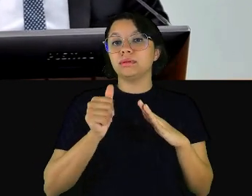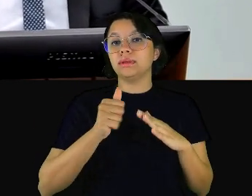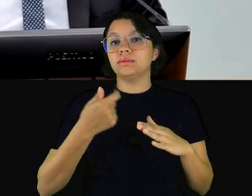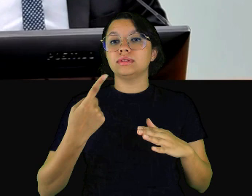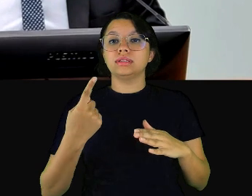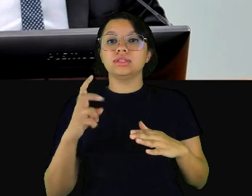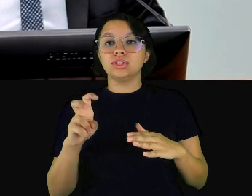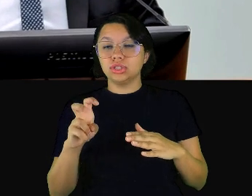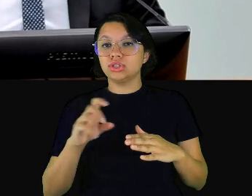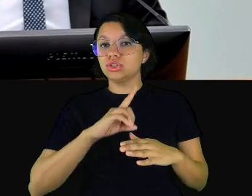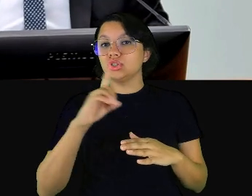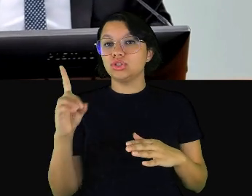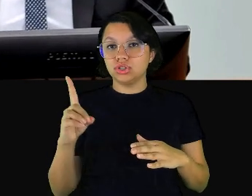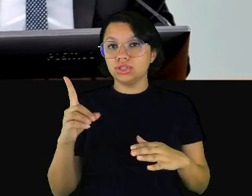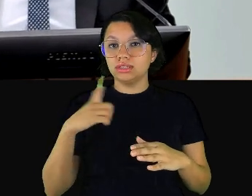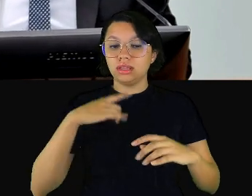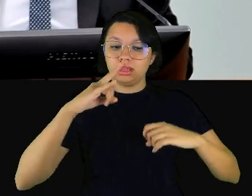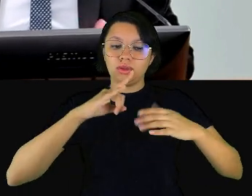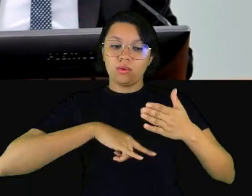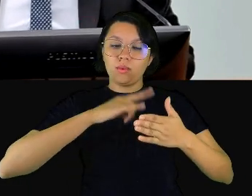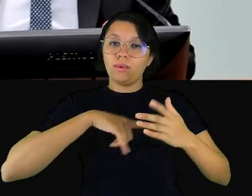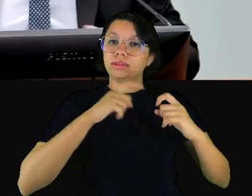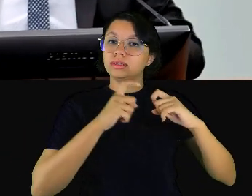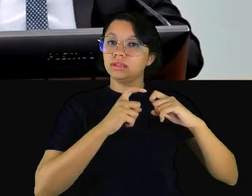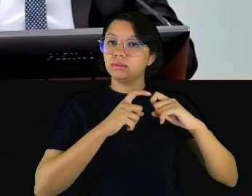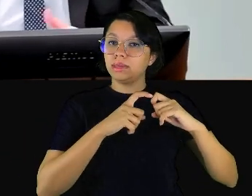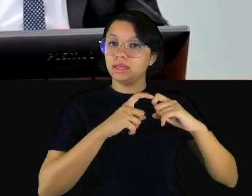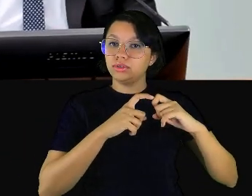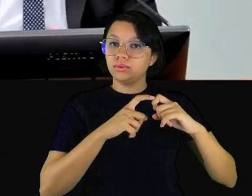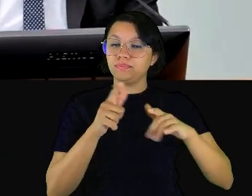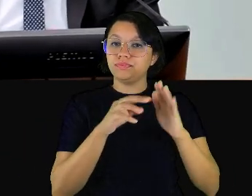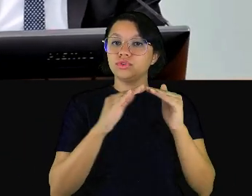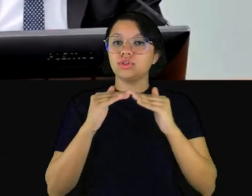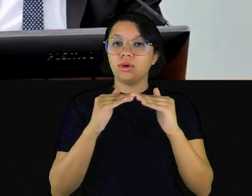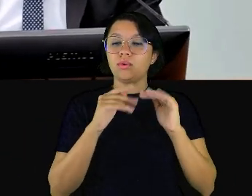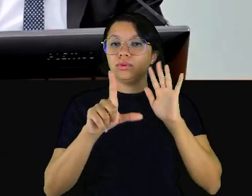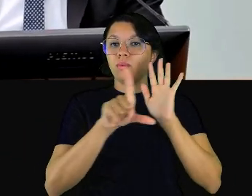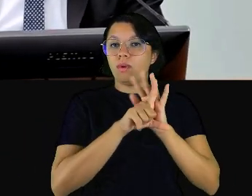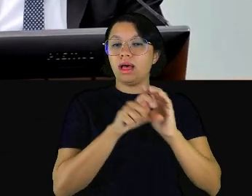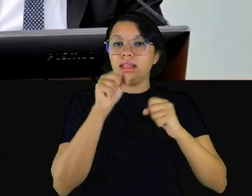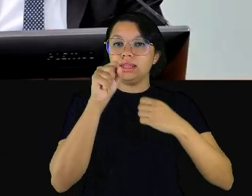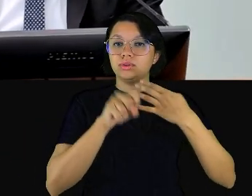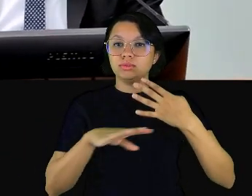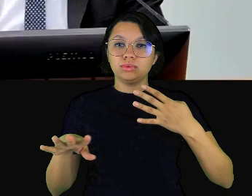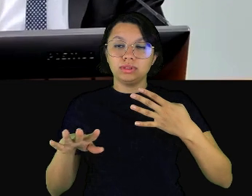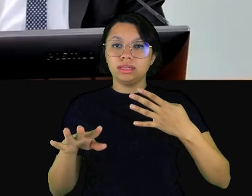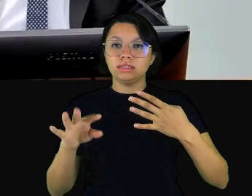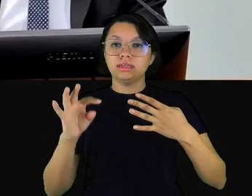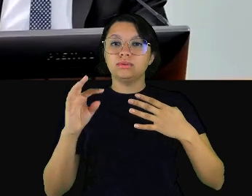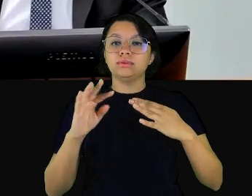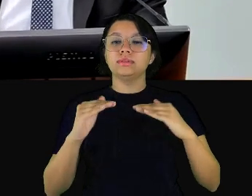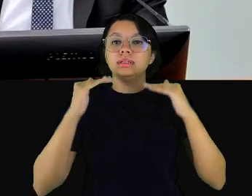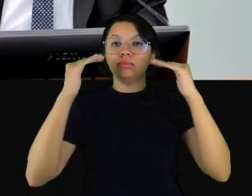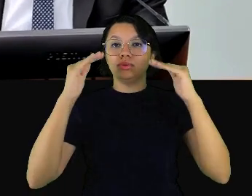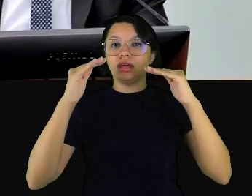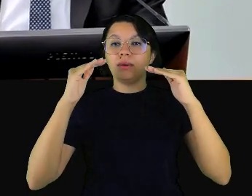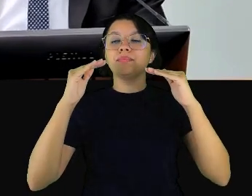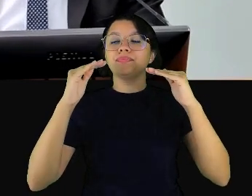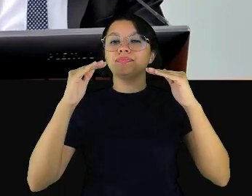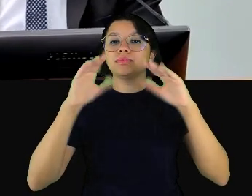temos lá o atestado médico, que, segundo a lei, principalmente jurisprudência do Tribunal Superior do Trabalho, tem que seguir uma